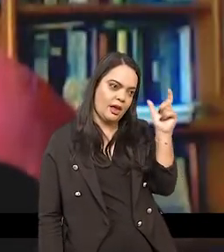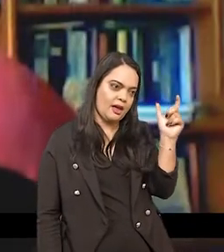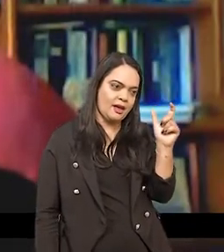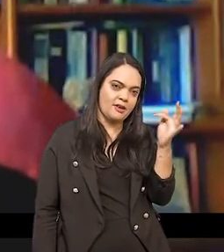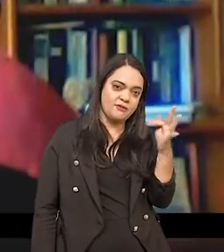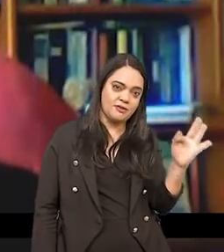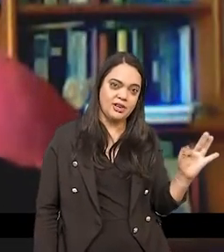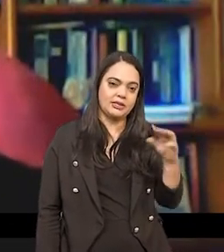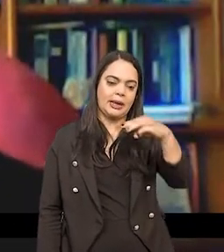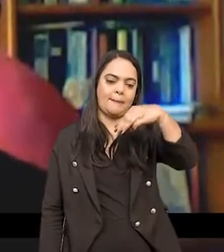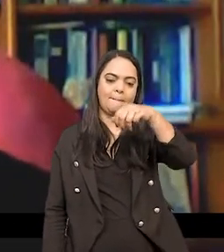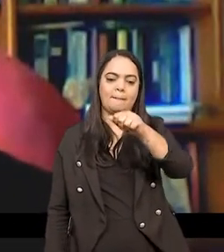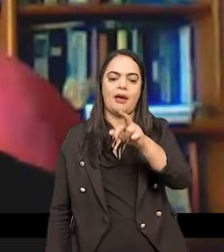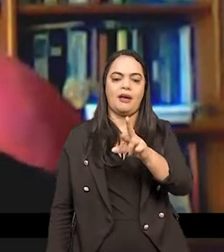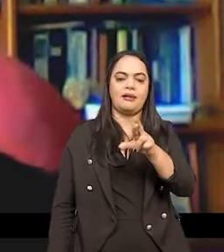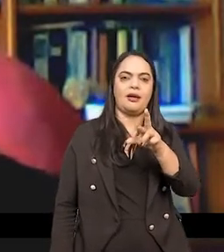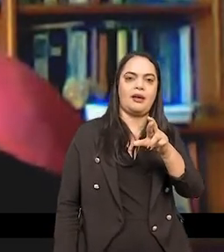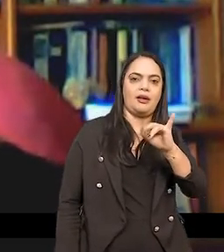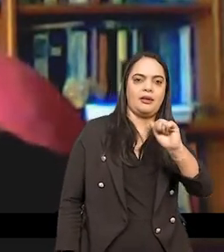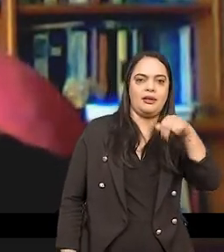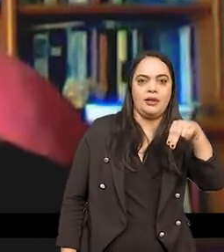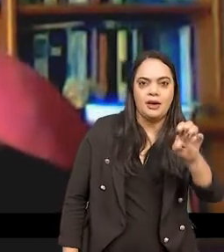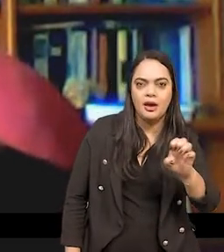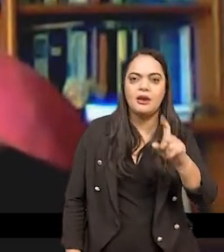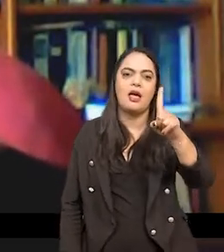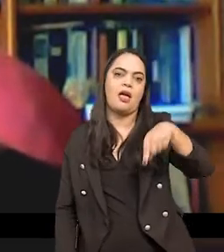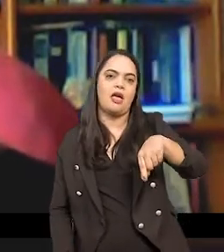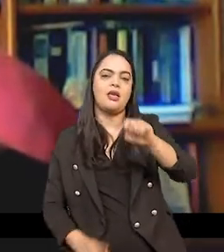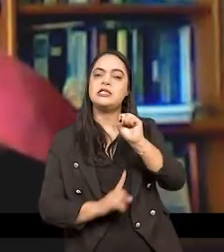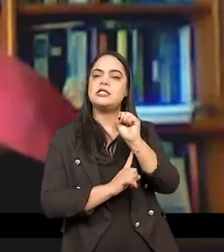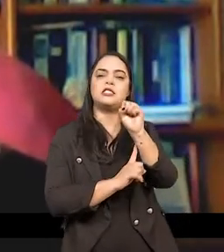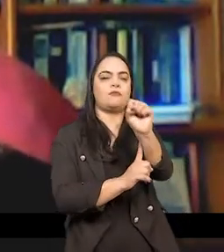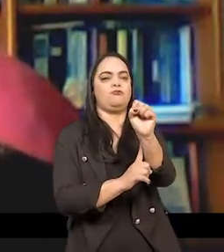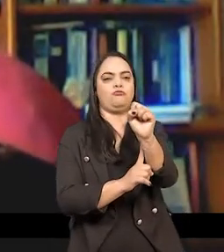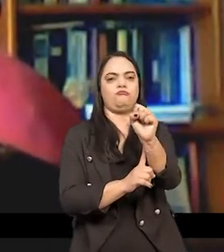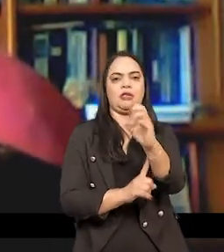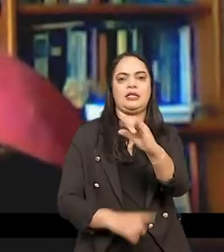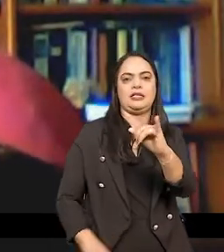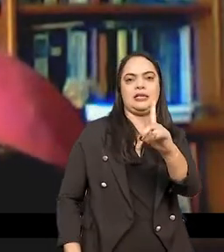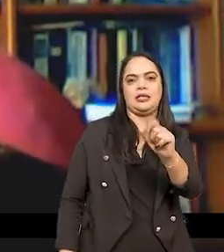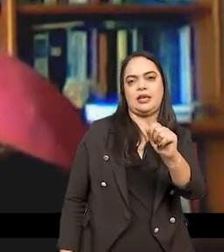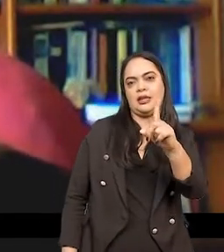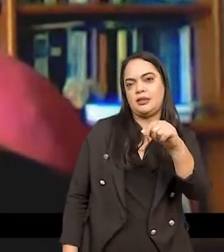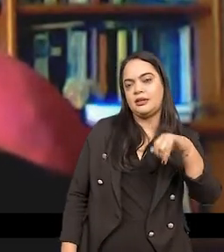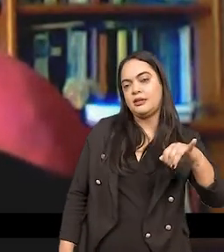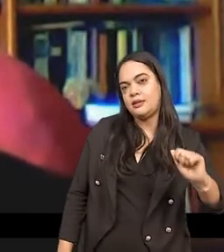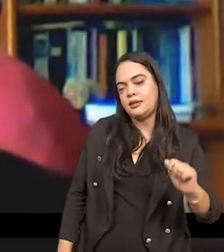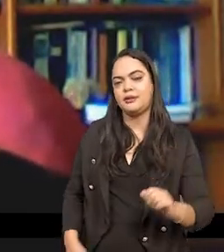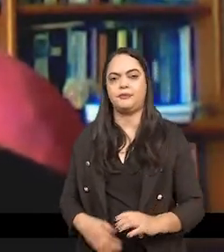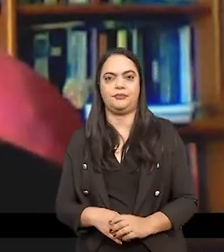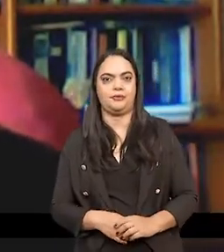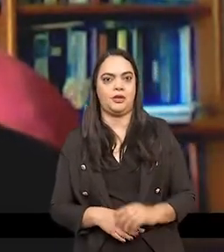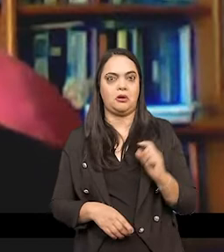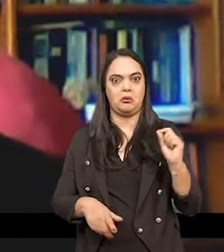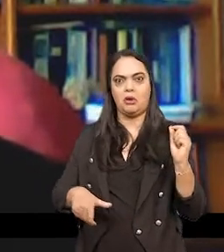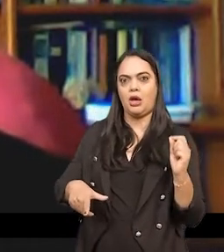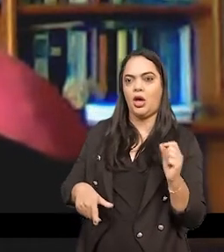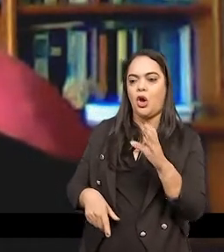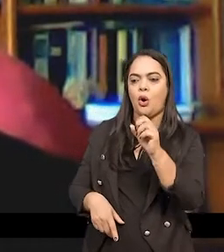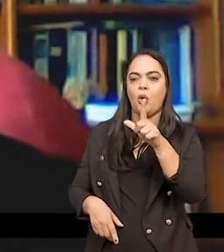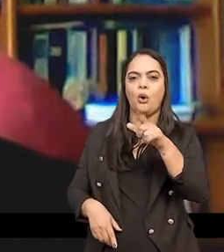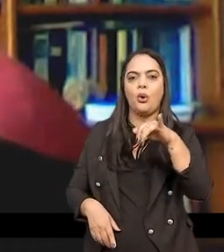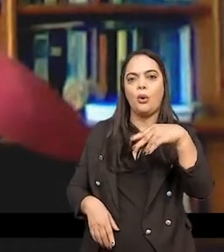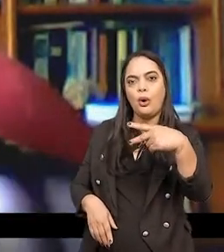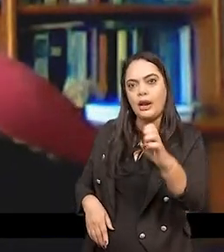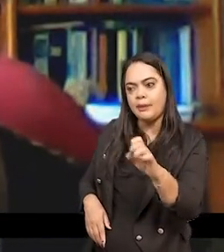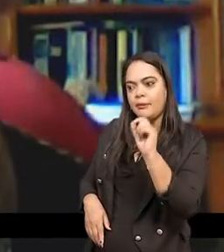símbolo da cidadania, da democracia, etc. e tal, e tu decapitas a Olympe, que era uma mulher de fato